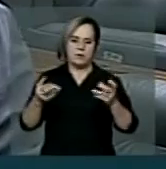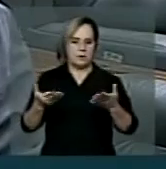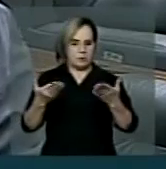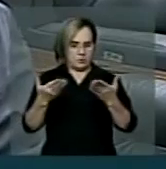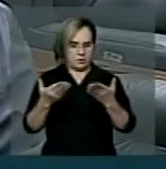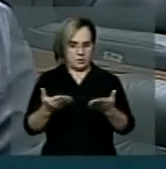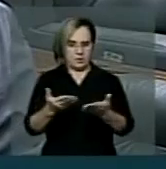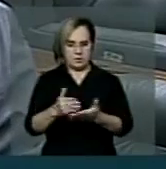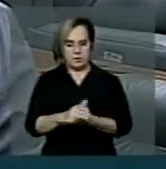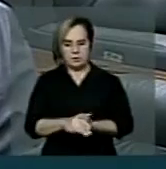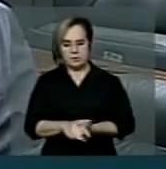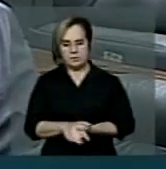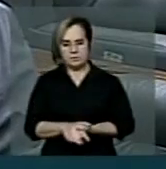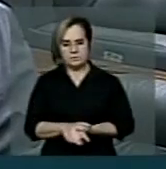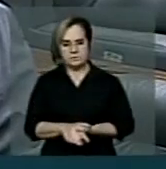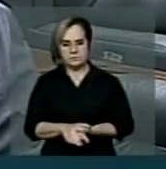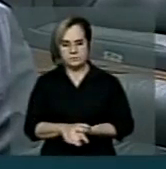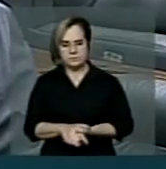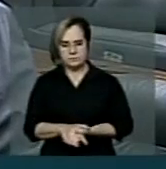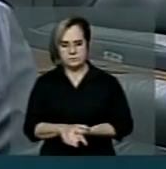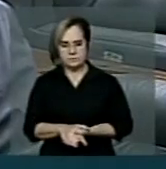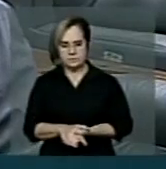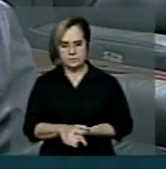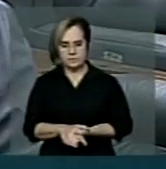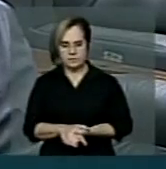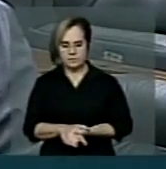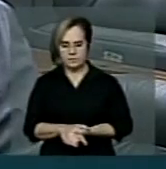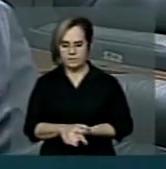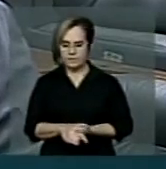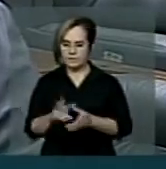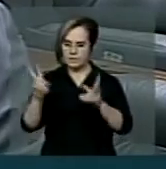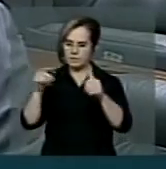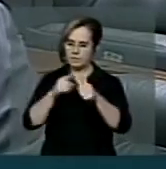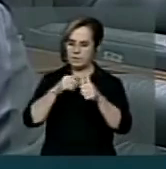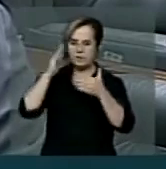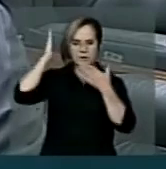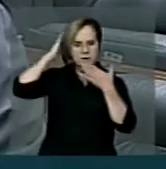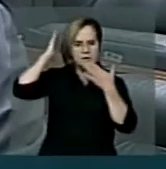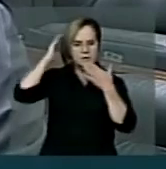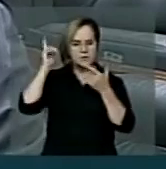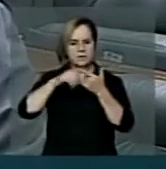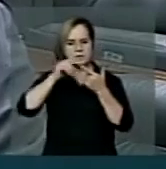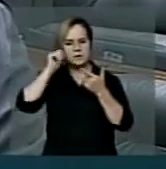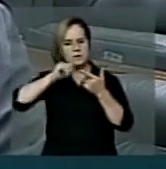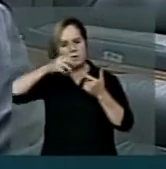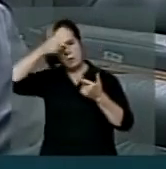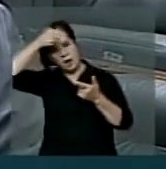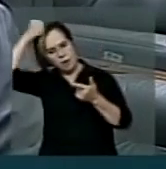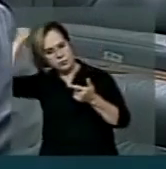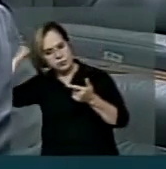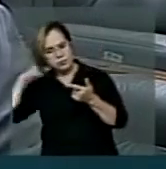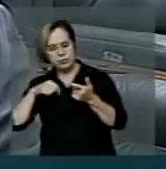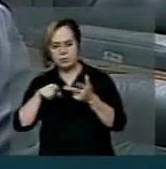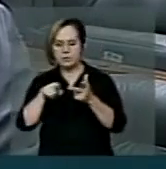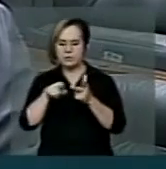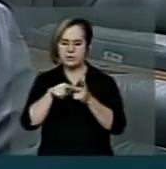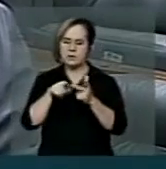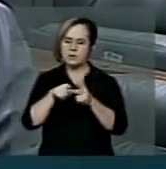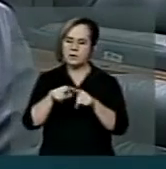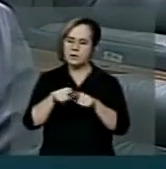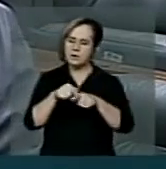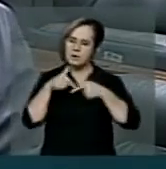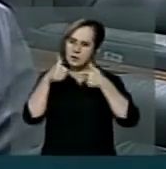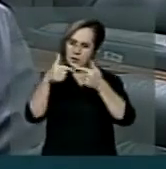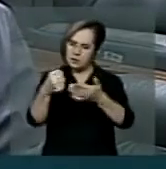que Vossa Excelência acaba de falar. A questão indígena, a questão de escalpelamento, enfim. Quero destacar, portanto, esse seu empenho, essa